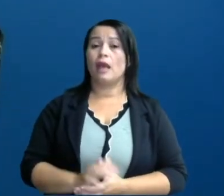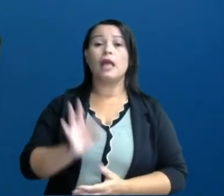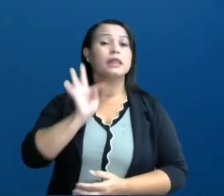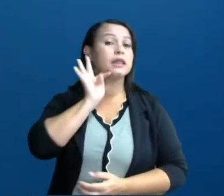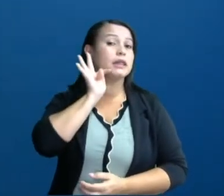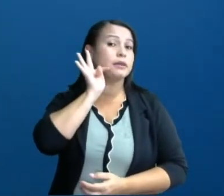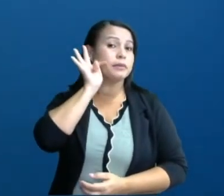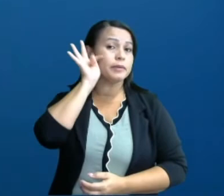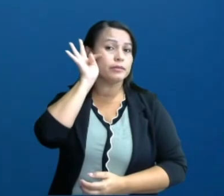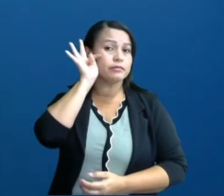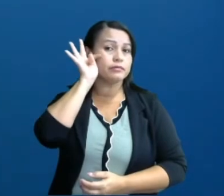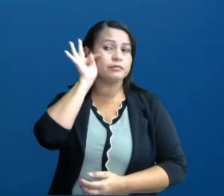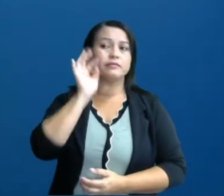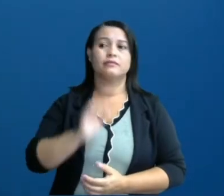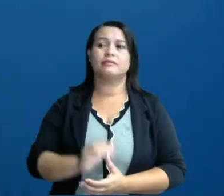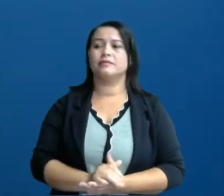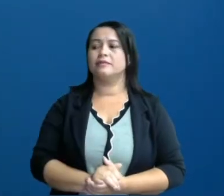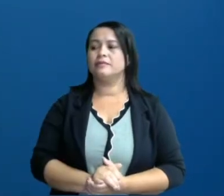Tímido,